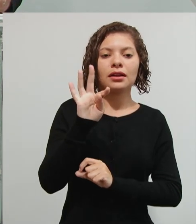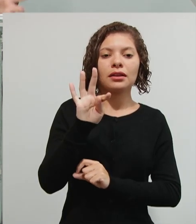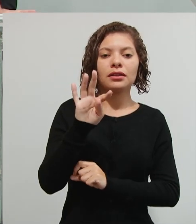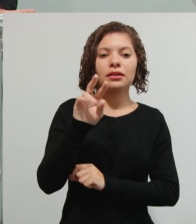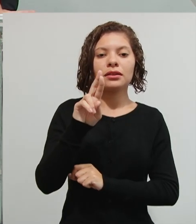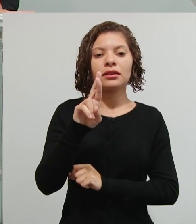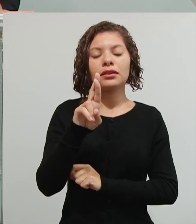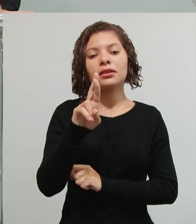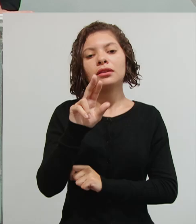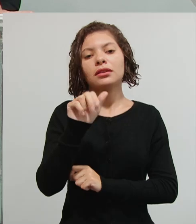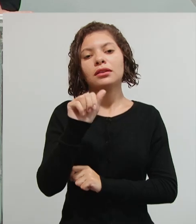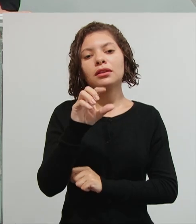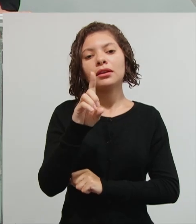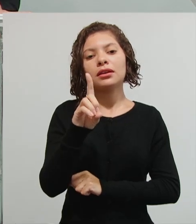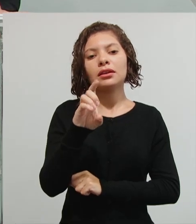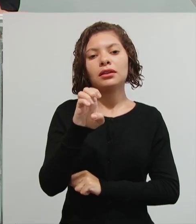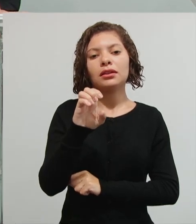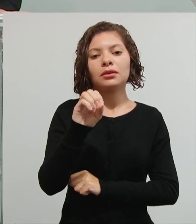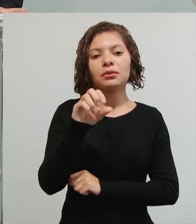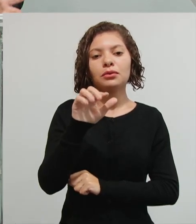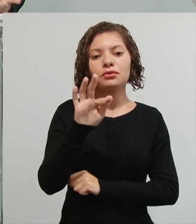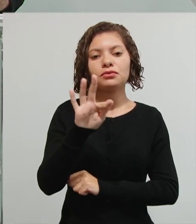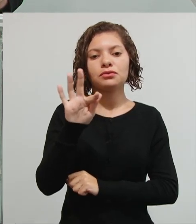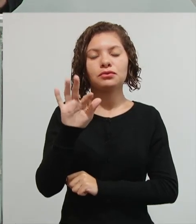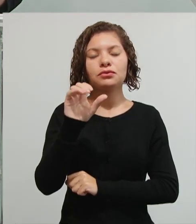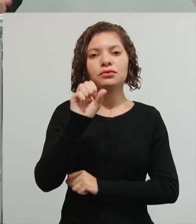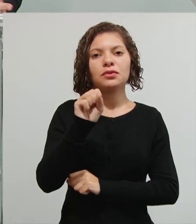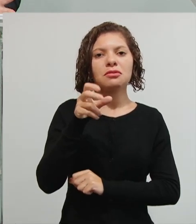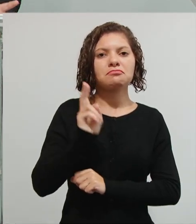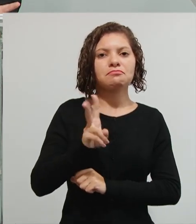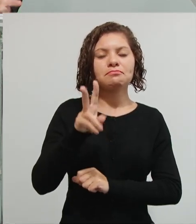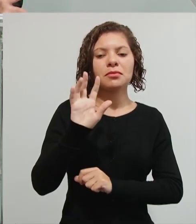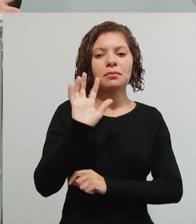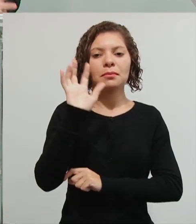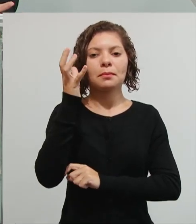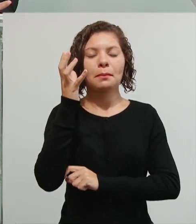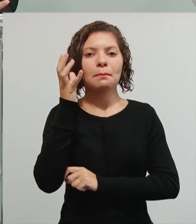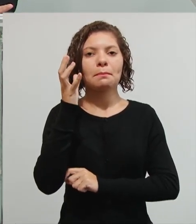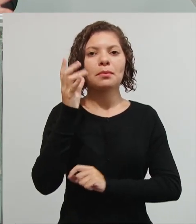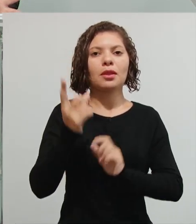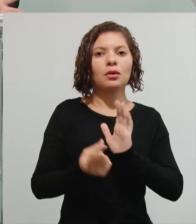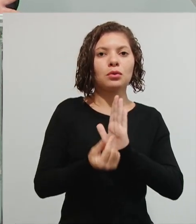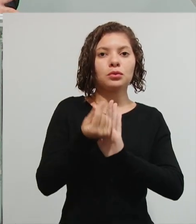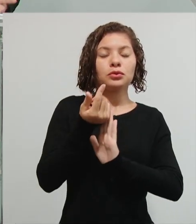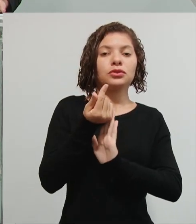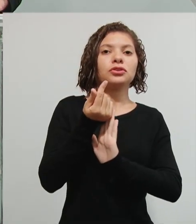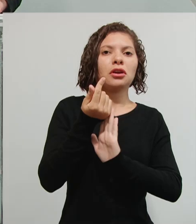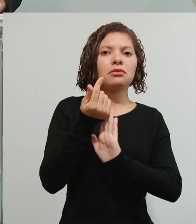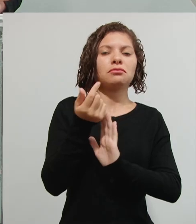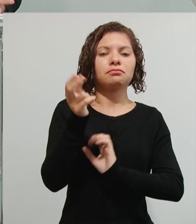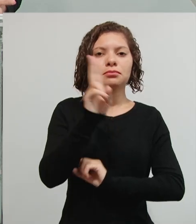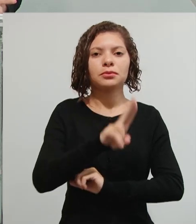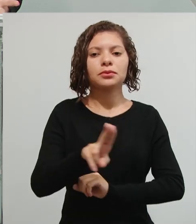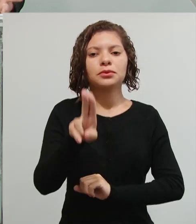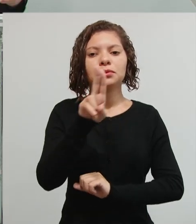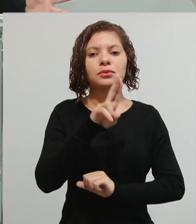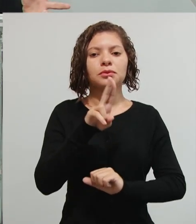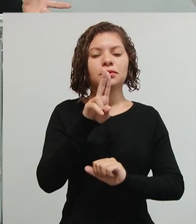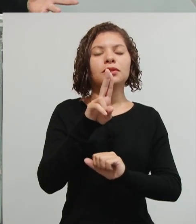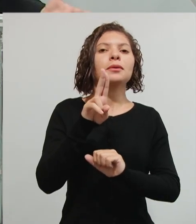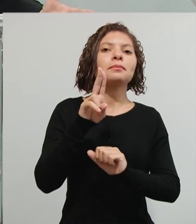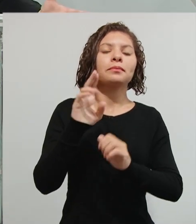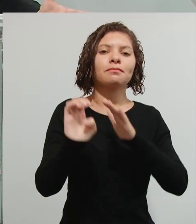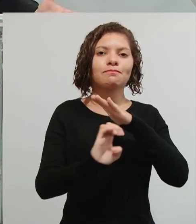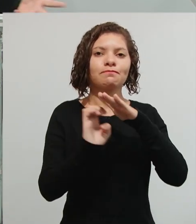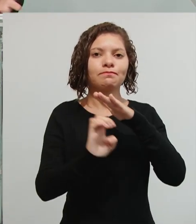Toda vez que vai fazer uma política pública, a gente tem que compreender que o dinheiro gasto para melhorar a eficiência da economia, melhorando a competitividade das